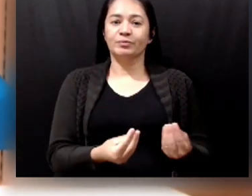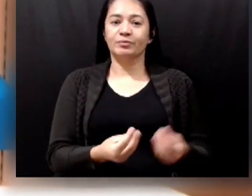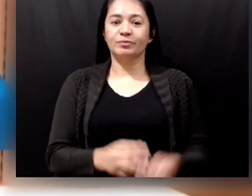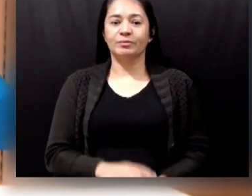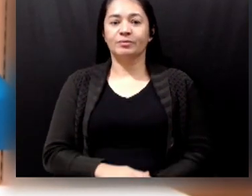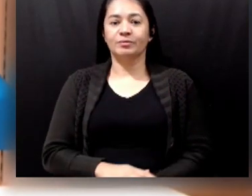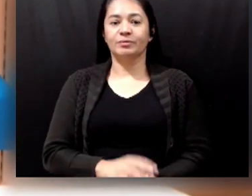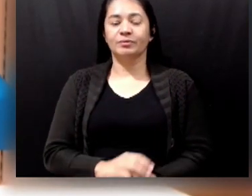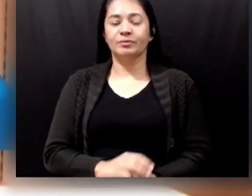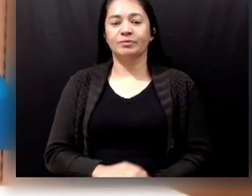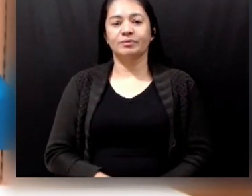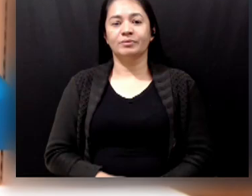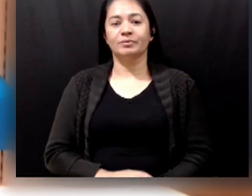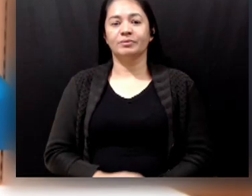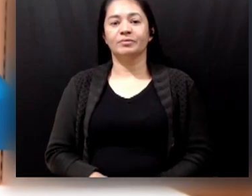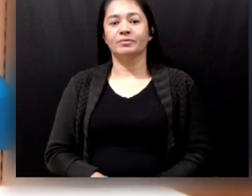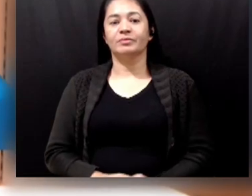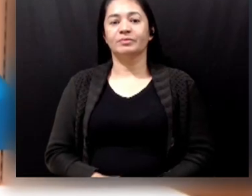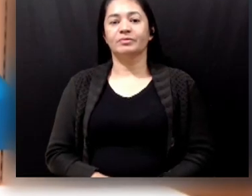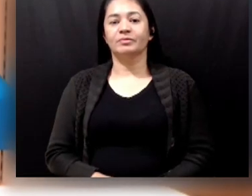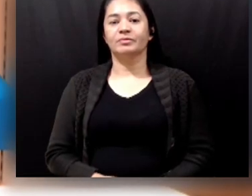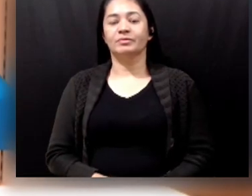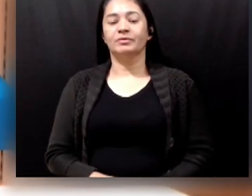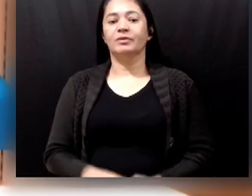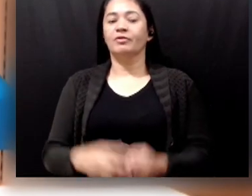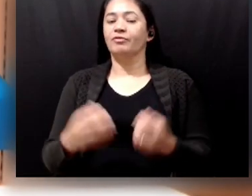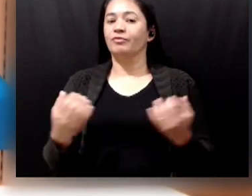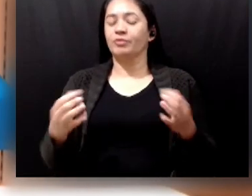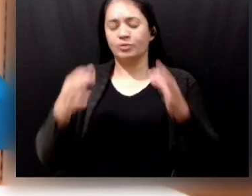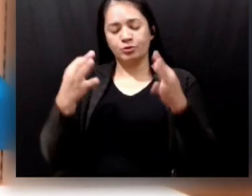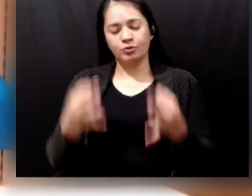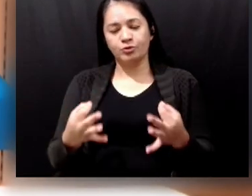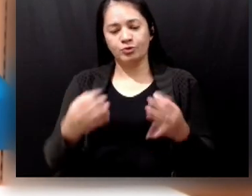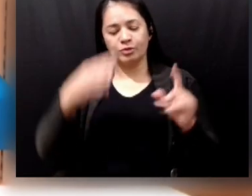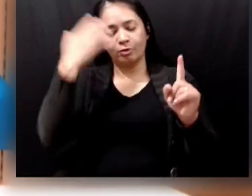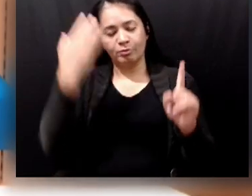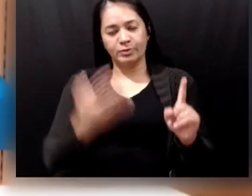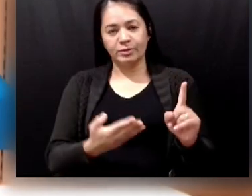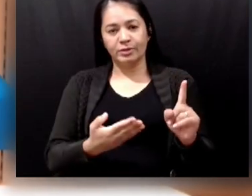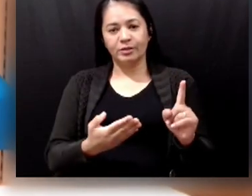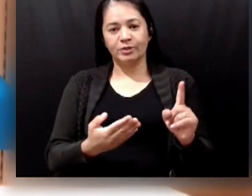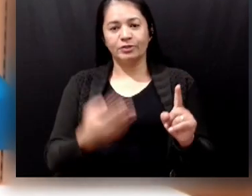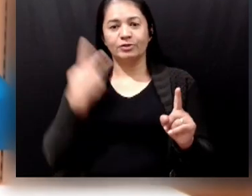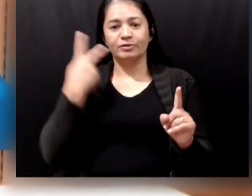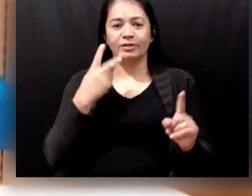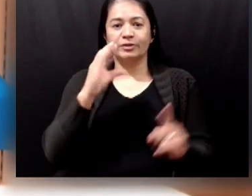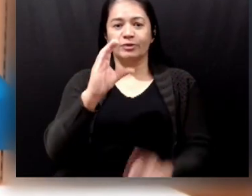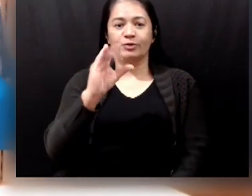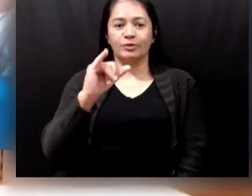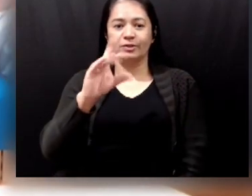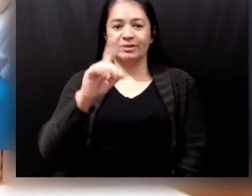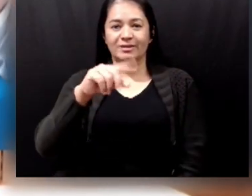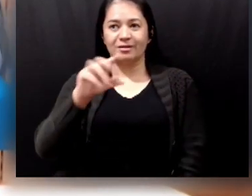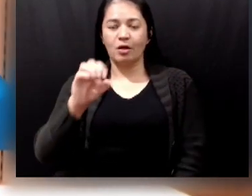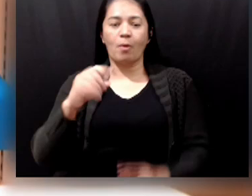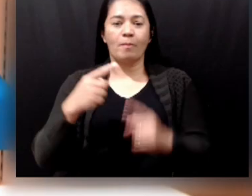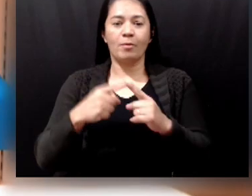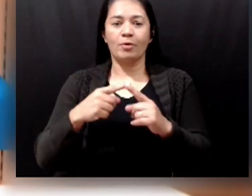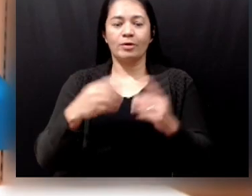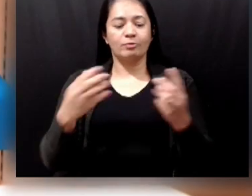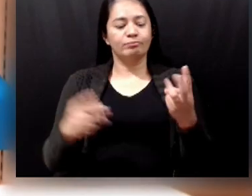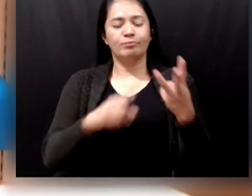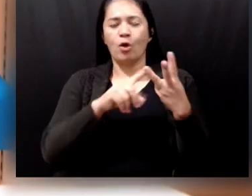pelo vereador Sidão Santos foi muito justa, porque o Ricardo Zimaro tem também uma história